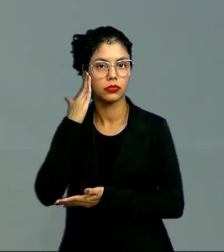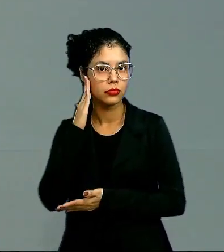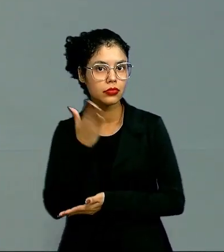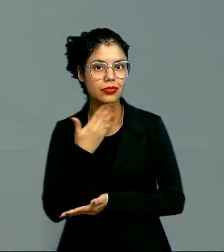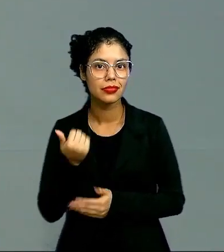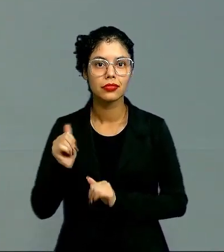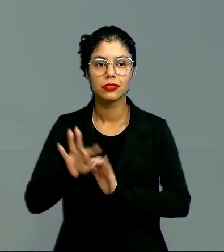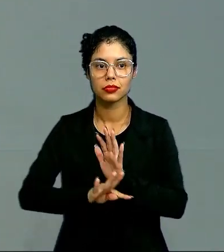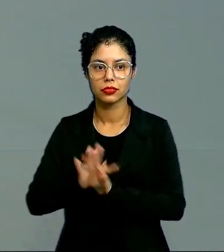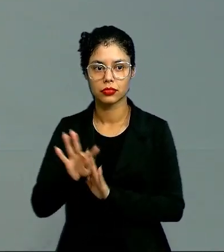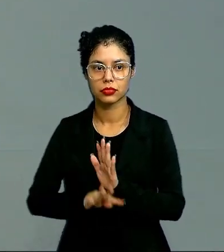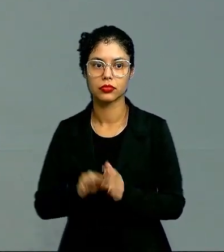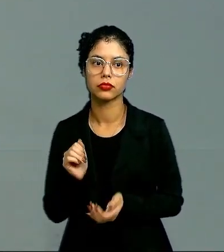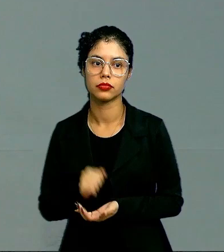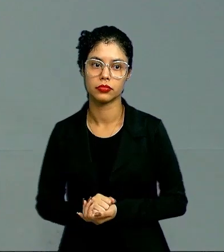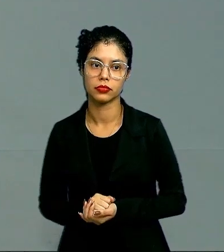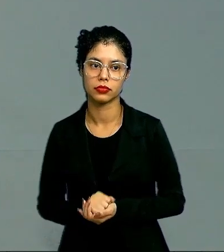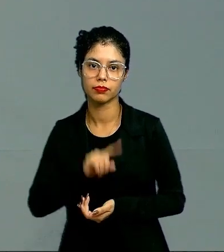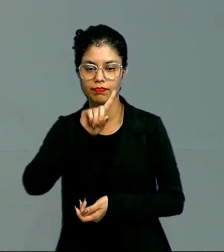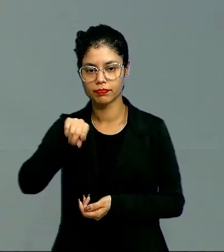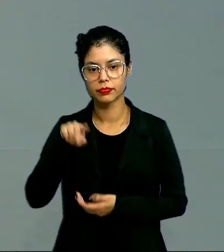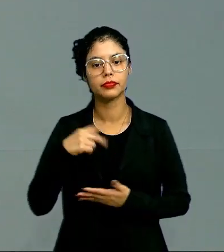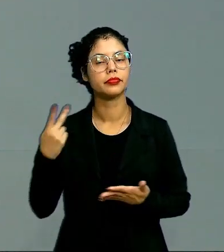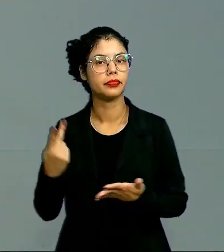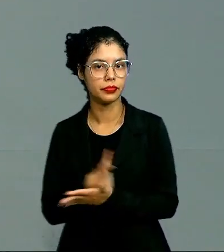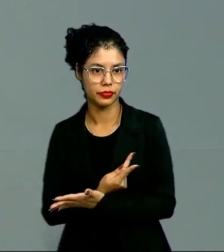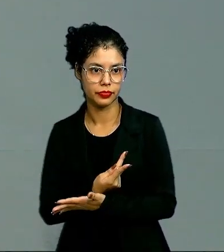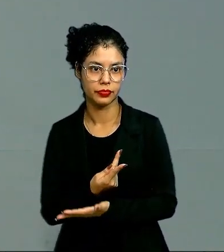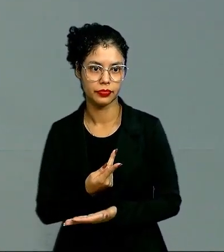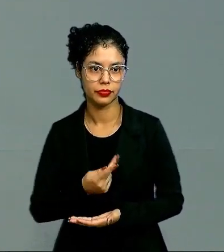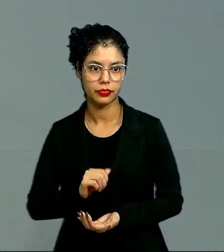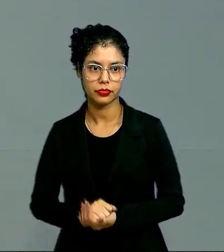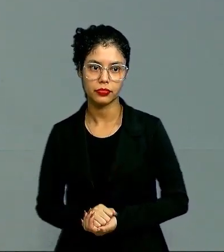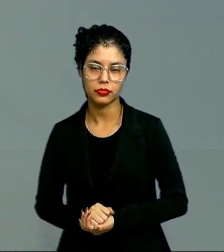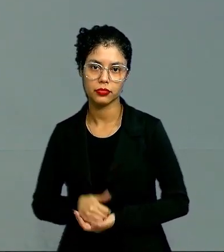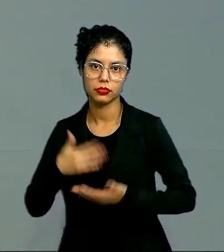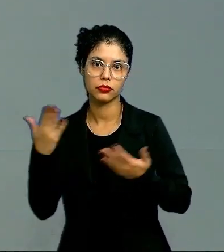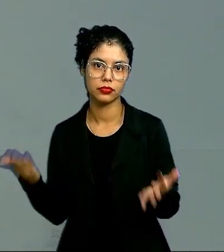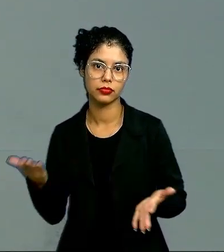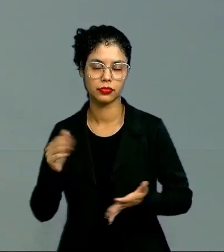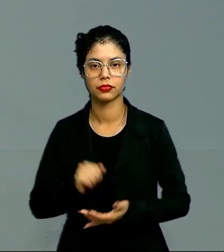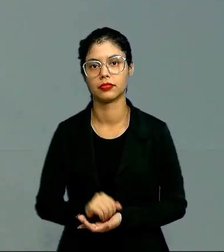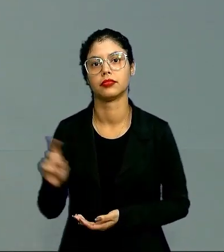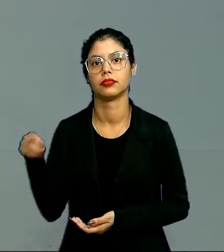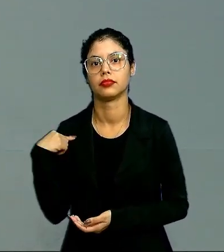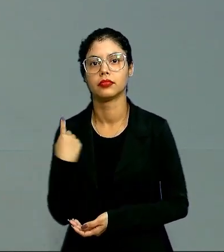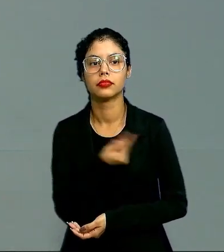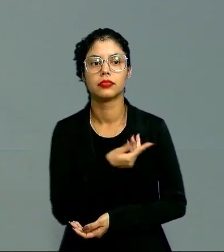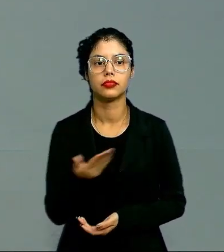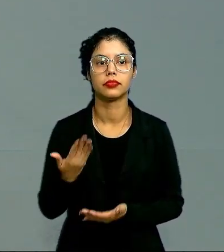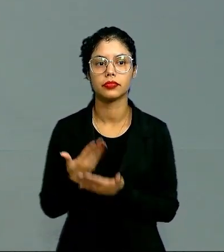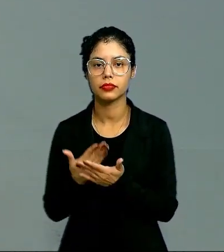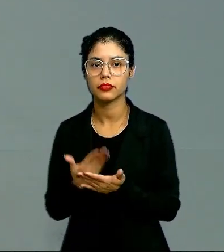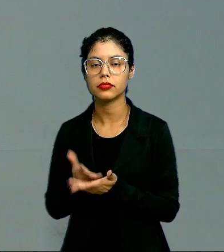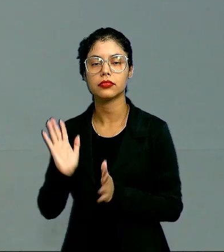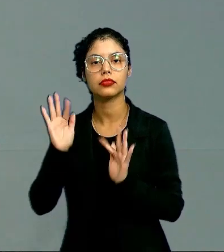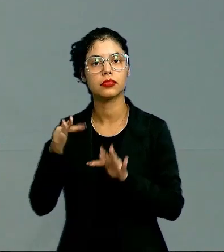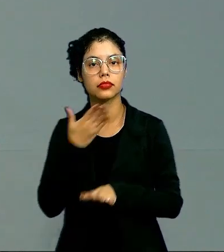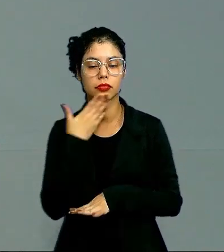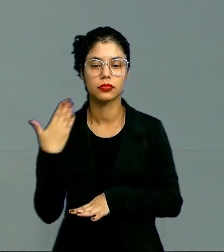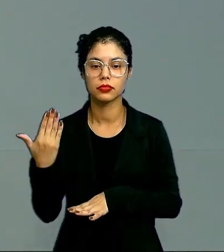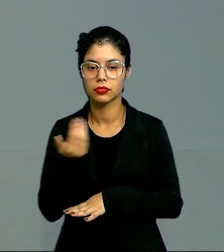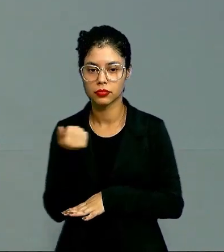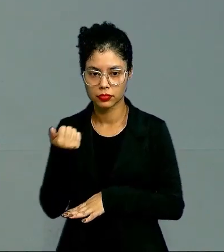esse texto, infelizmente nós iremos marcar a alternativa incorreta. Então vamos à nossa aula para nós compreendermos